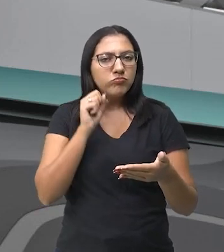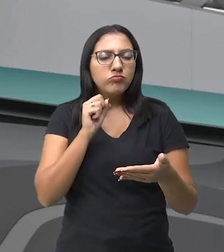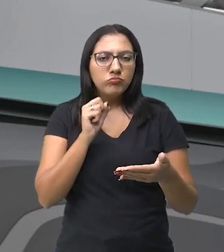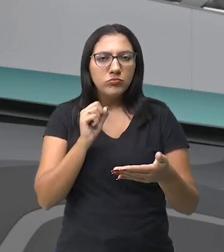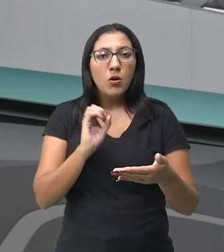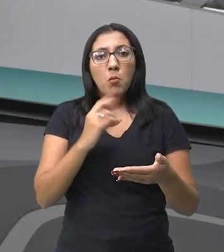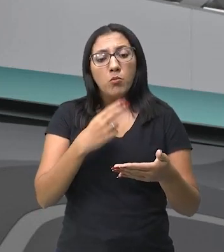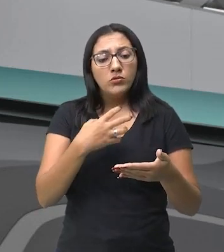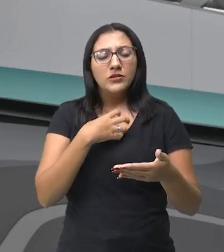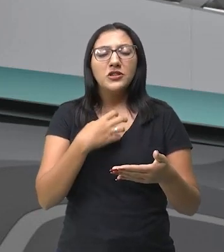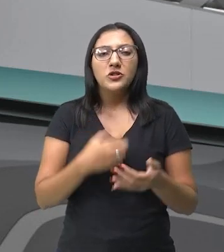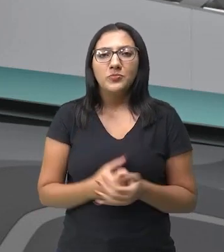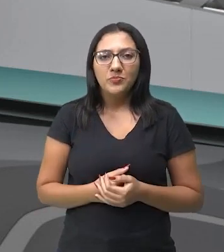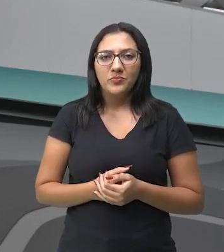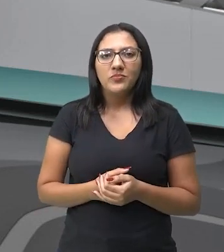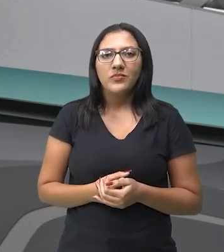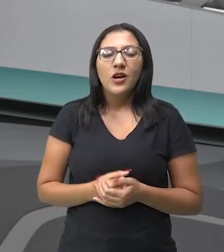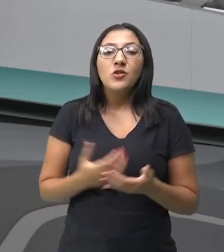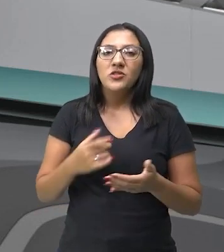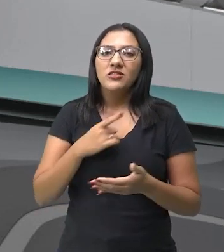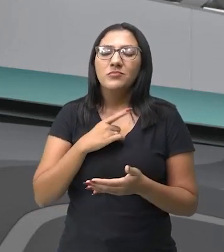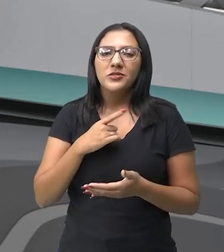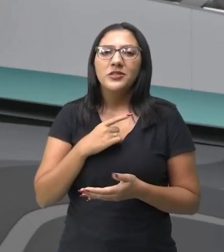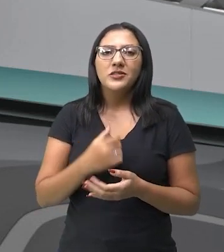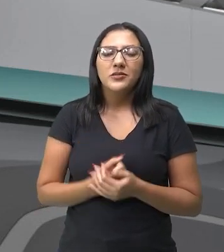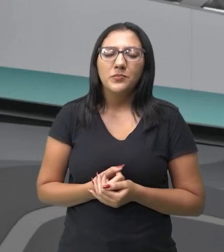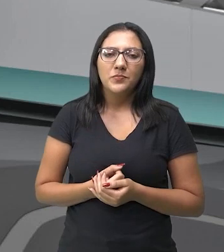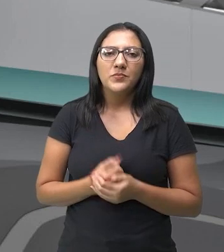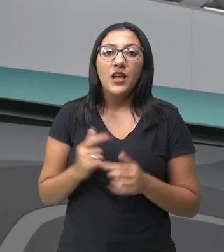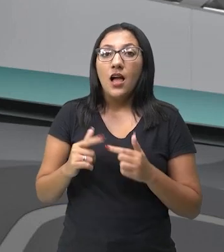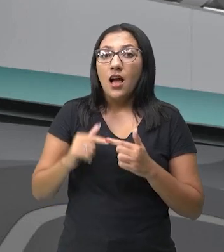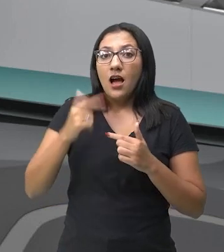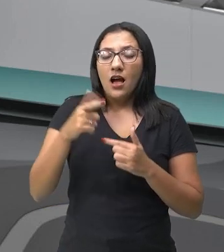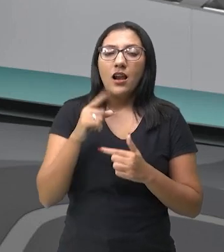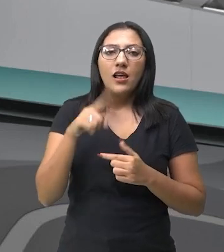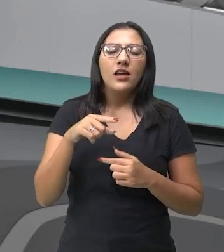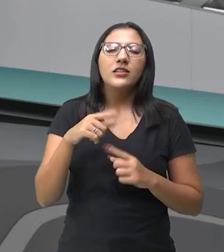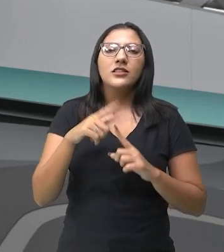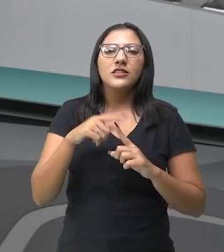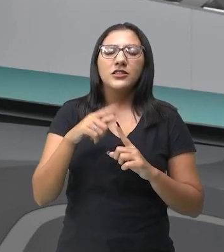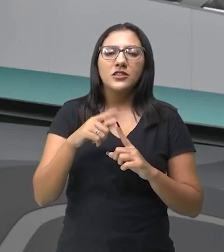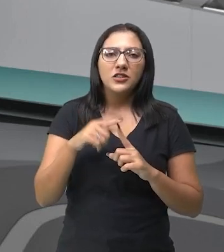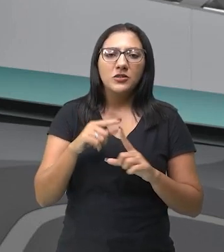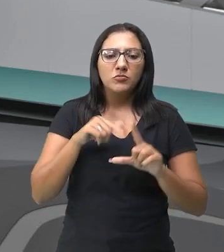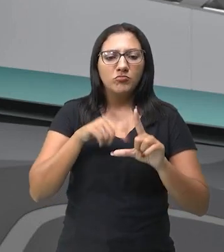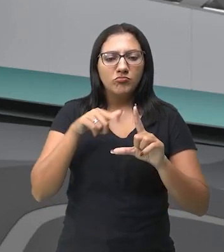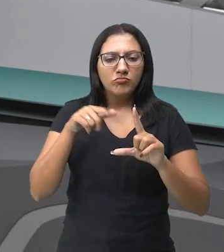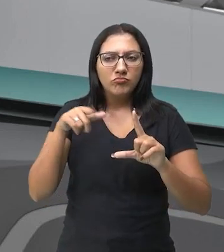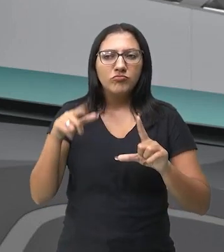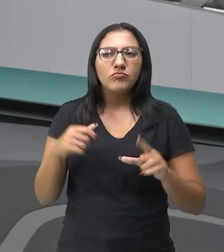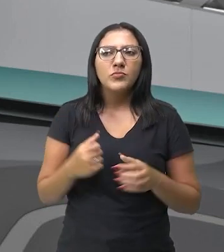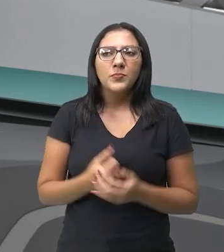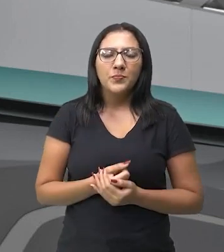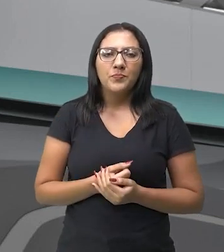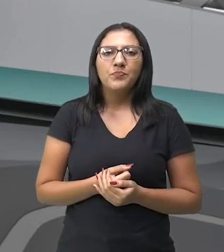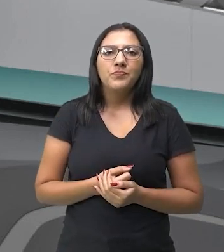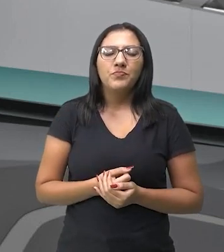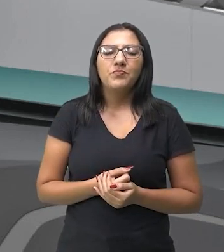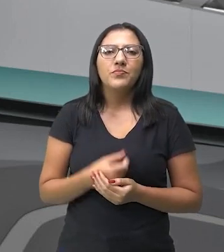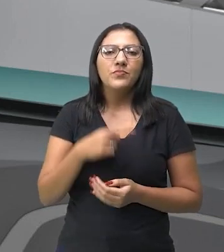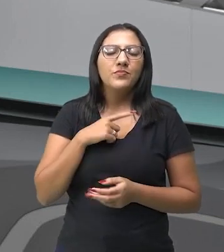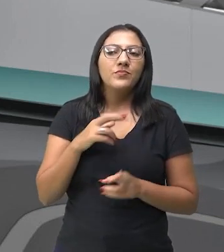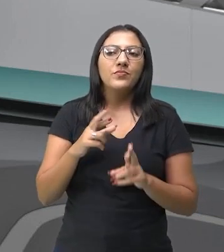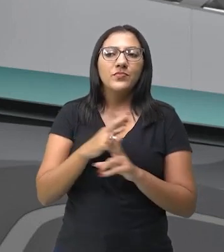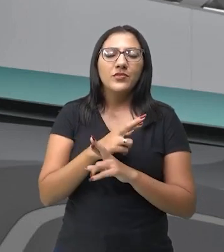eu vou significar aqui a ideia do infográfico ali inteiro na folha ou na página da internet,